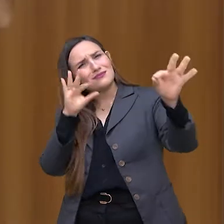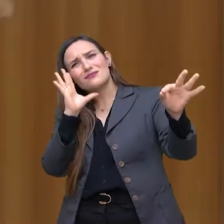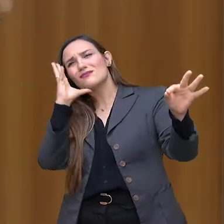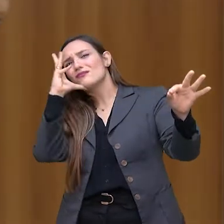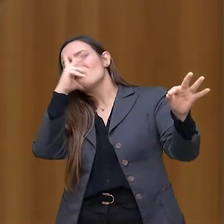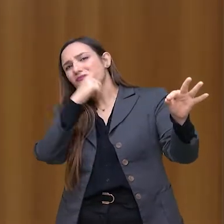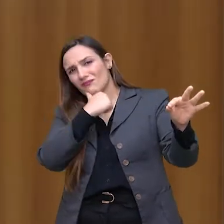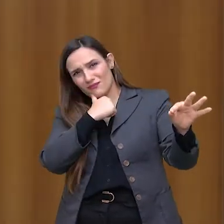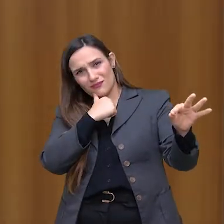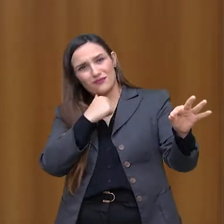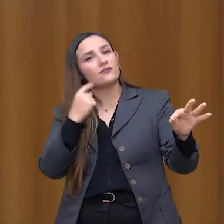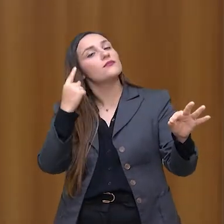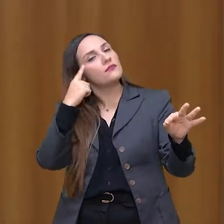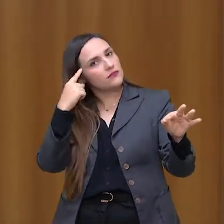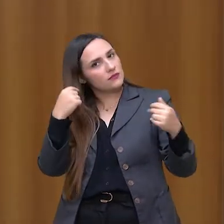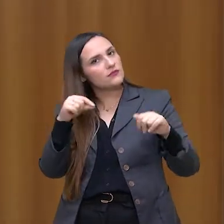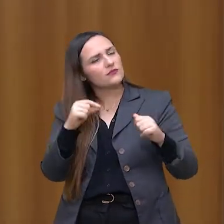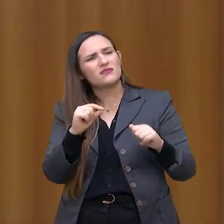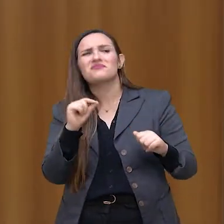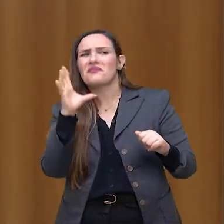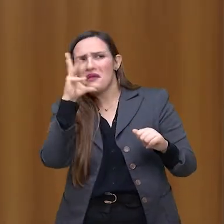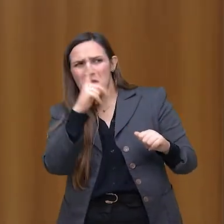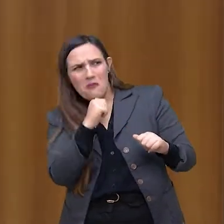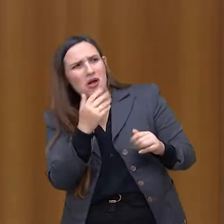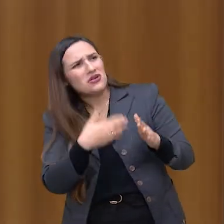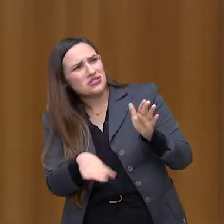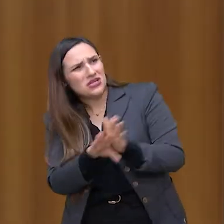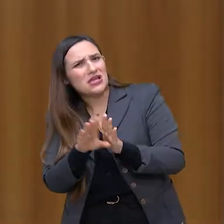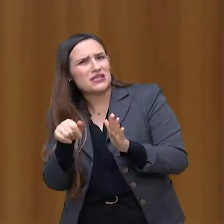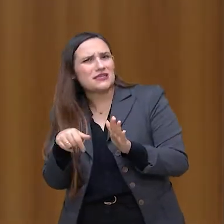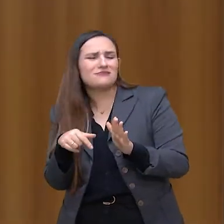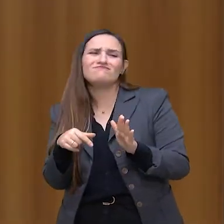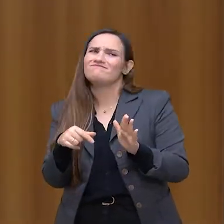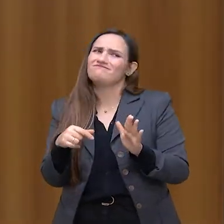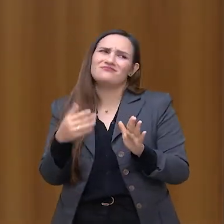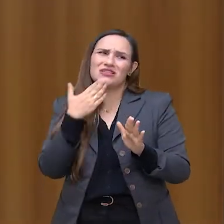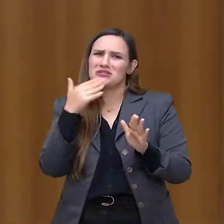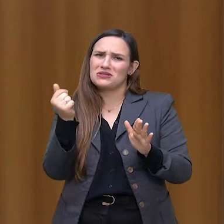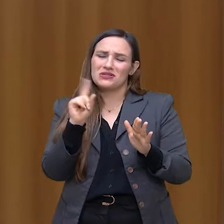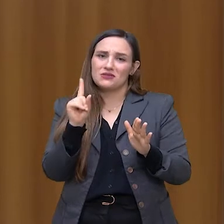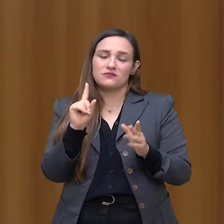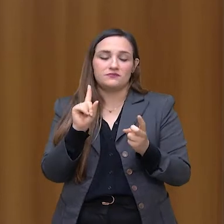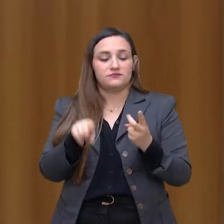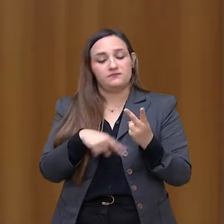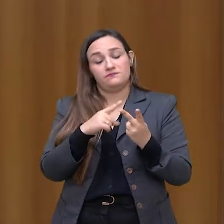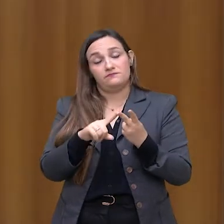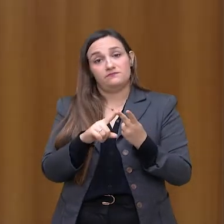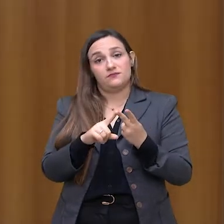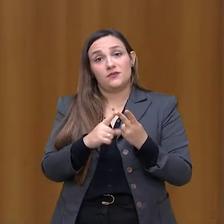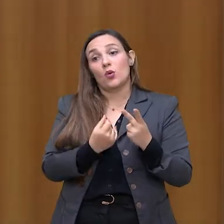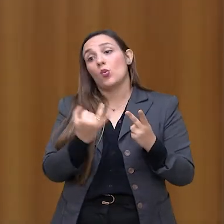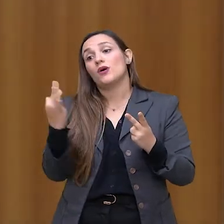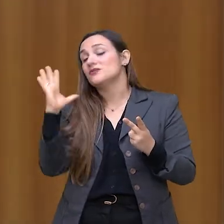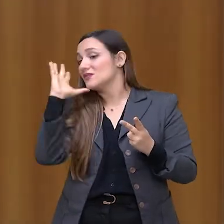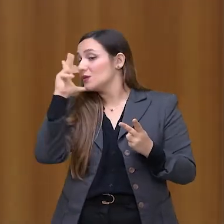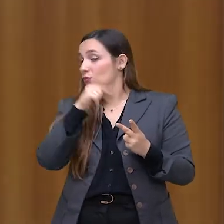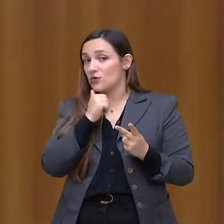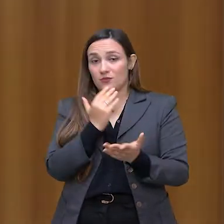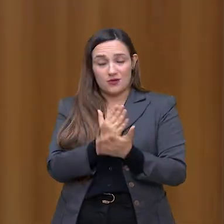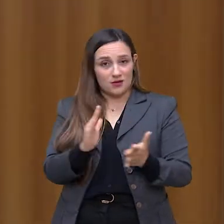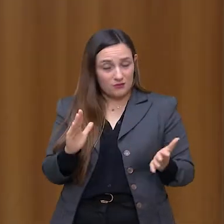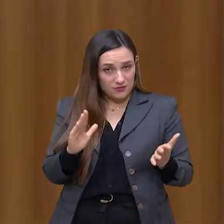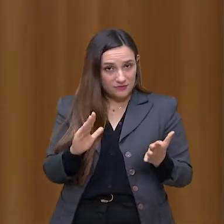que toda essa logística também vai ter um impacto no meio ambiente. nós podemos pensar no ciclo de vida do produto,